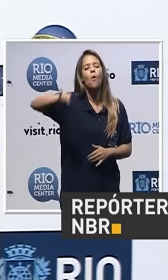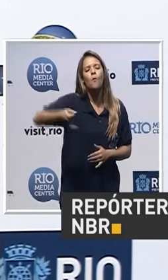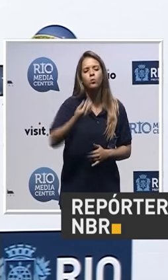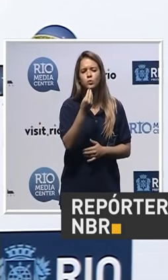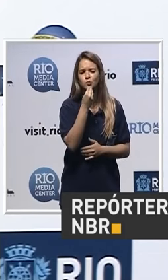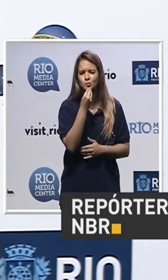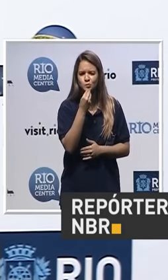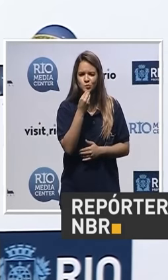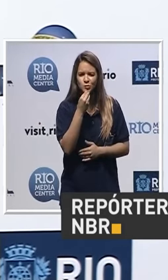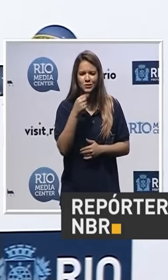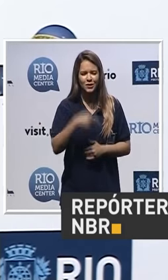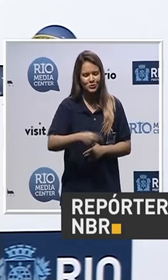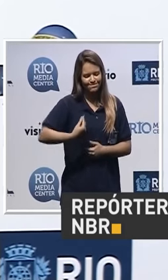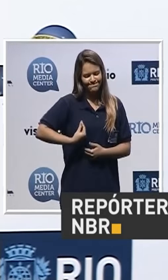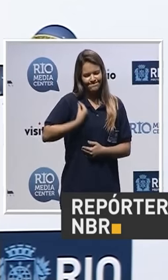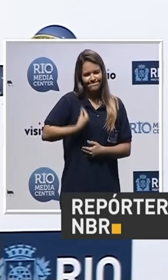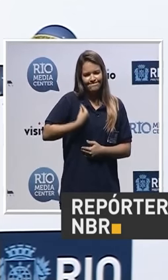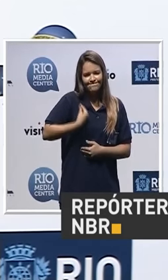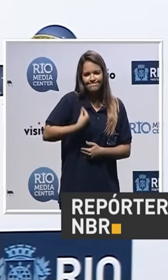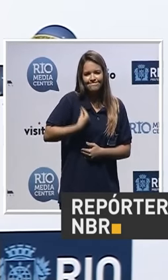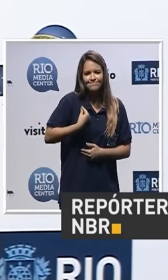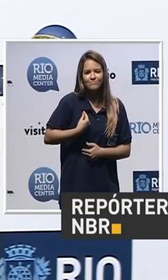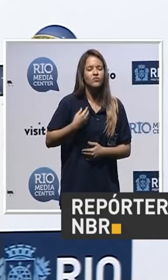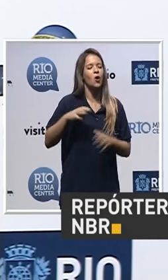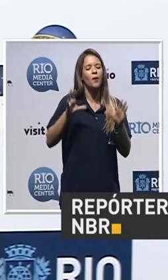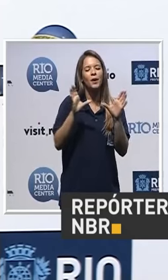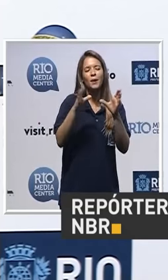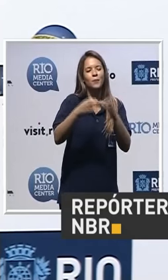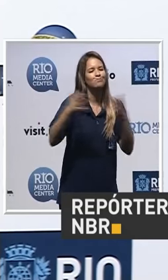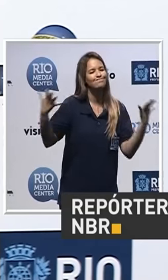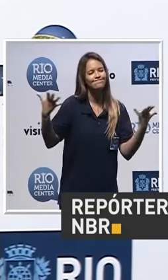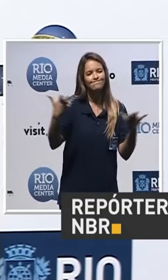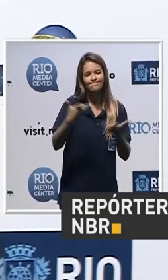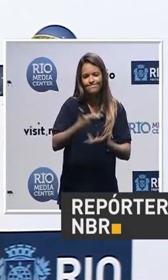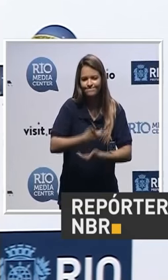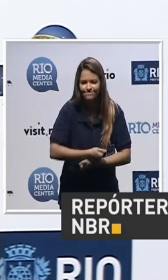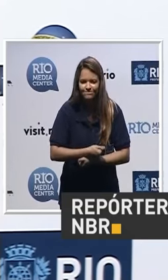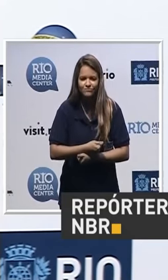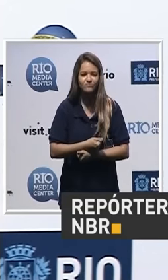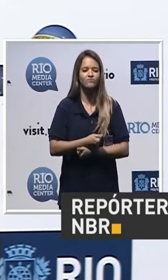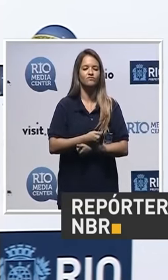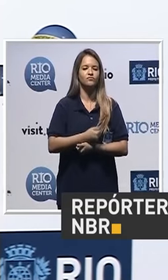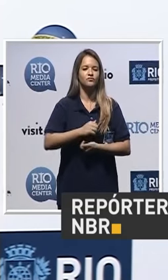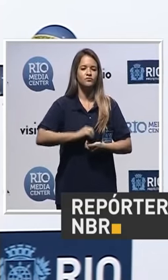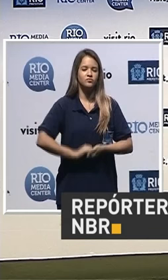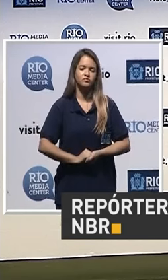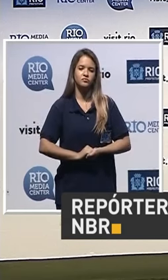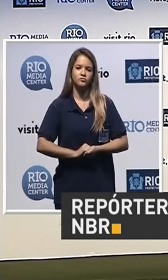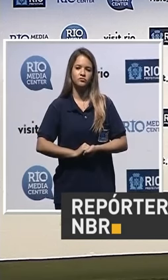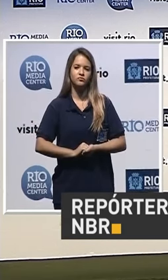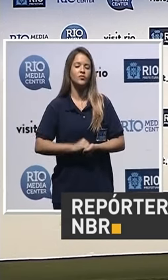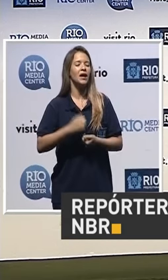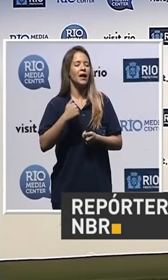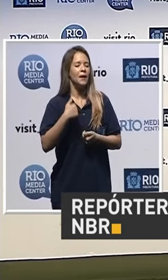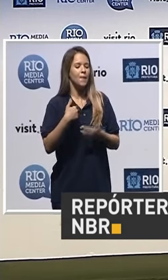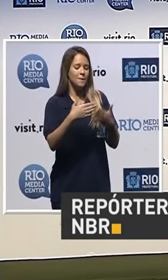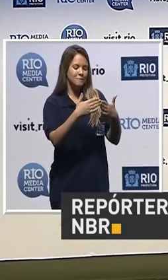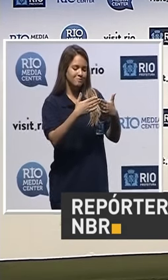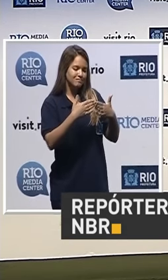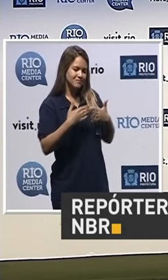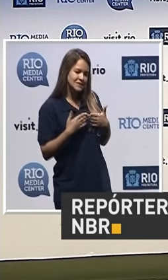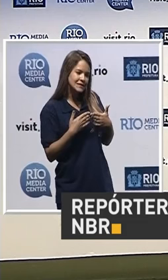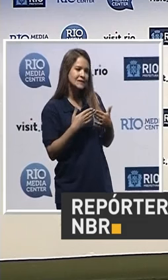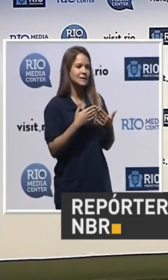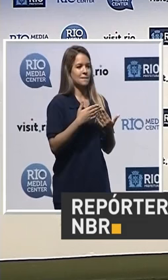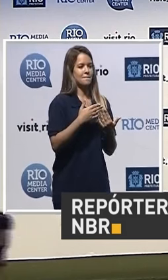aqui junto com vocês, com essa equipe maravilhosa. Mas, por enquanto, senhor ministro, vou pedir licença ao